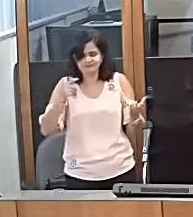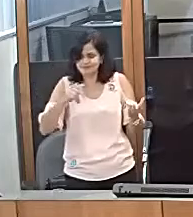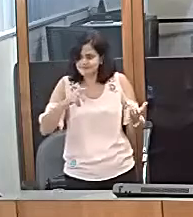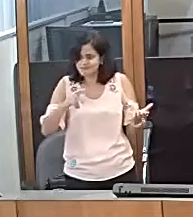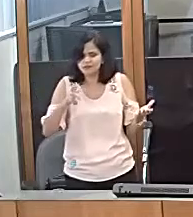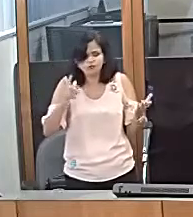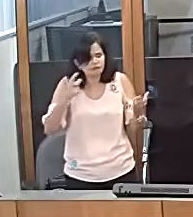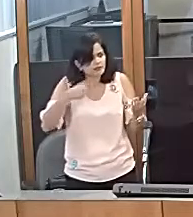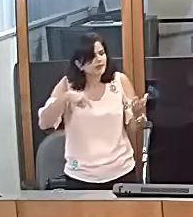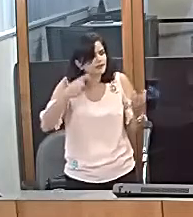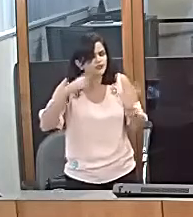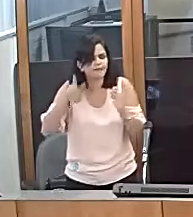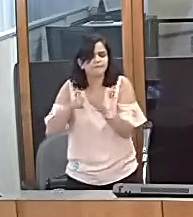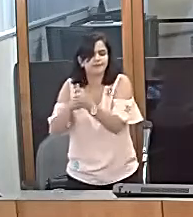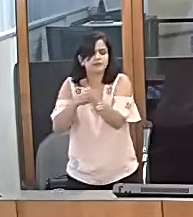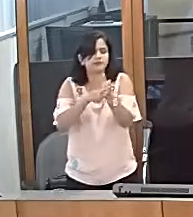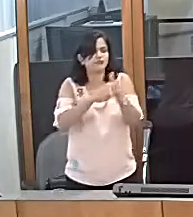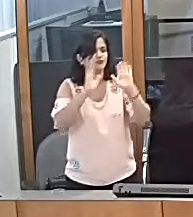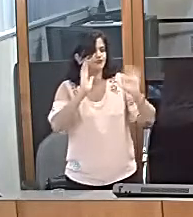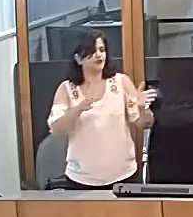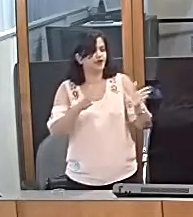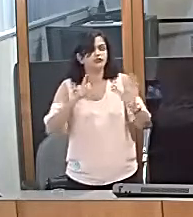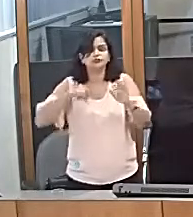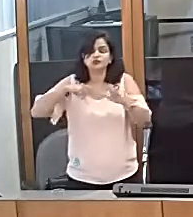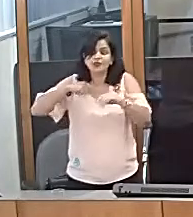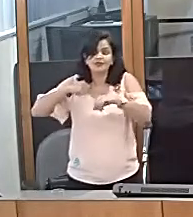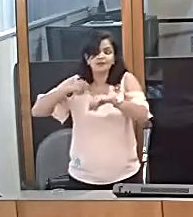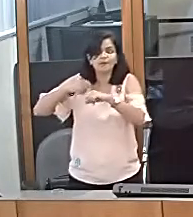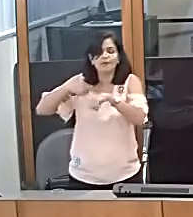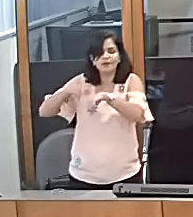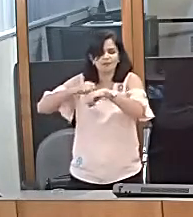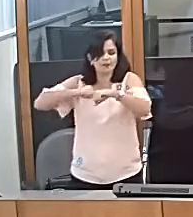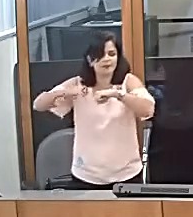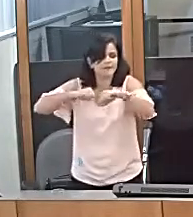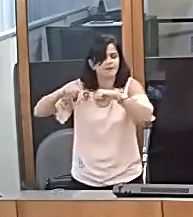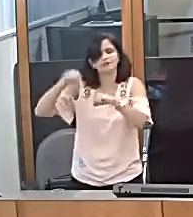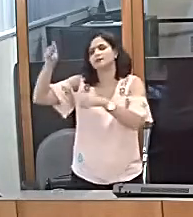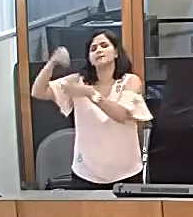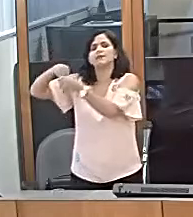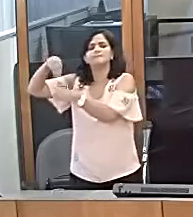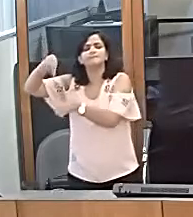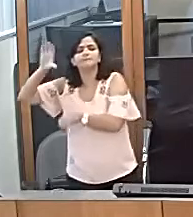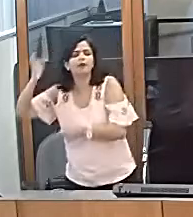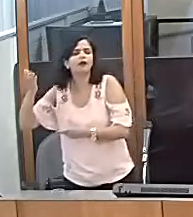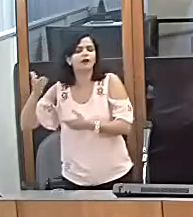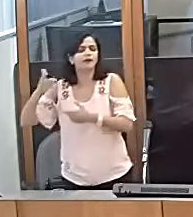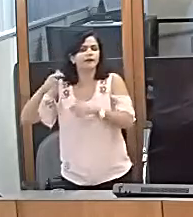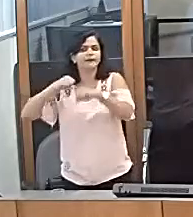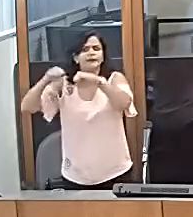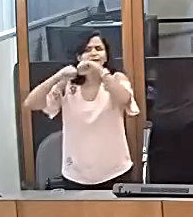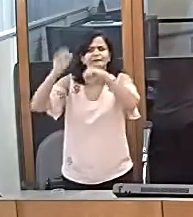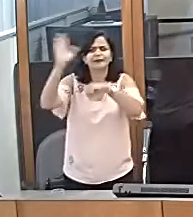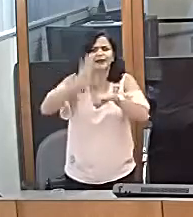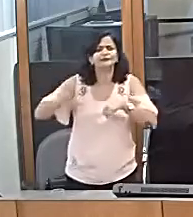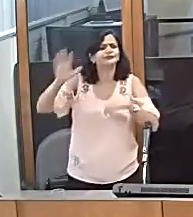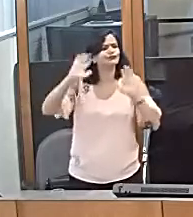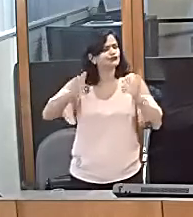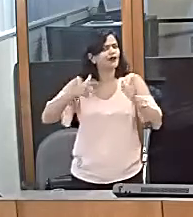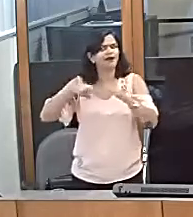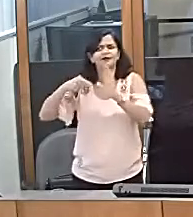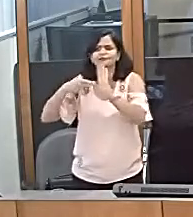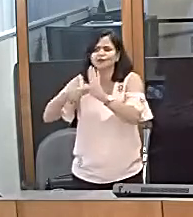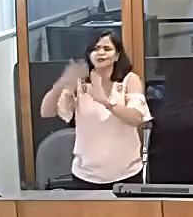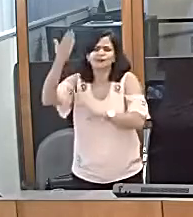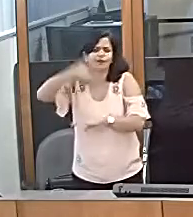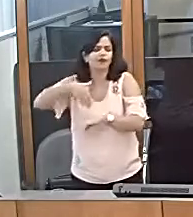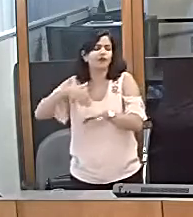Já passou-se o tempo de reconhecer esse direito dos surdos. Nós estamos em luta, nós temos agora